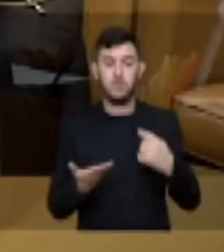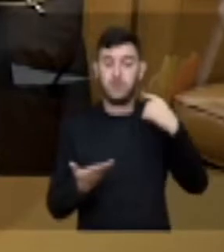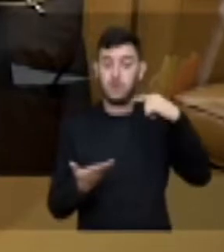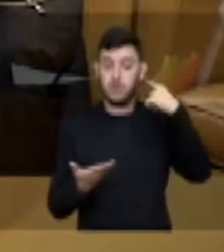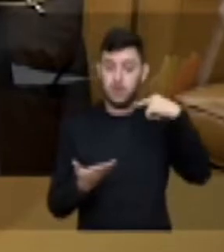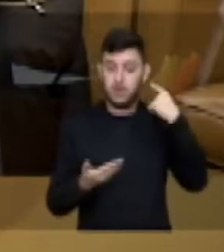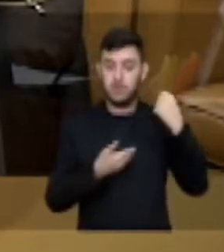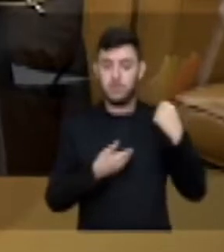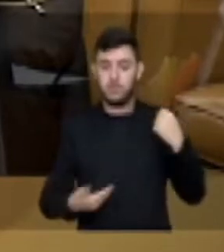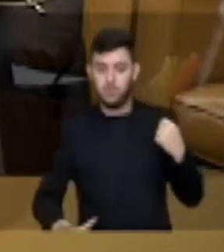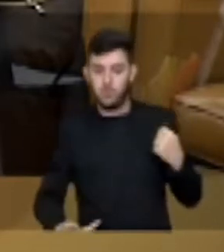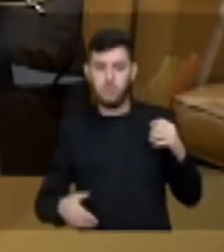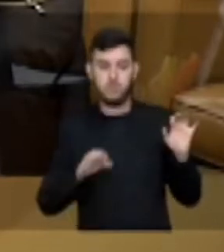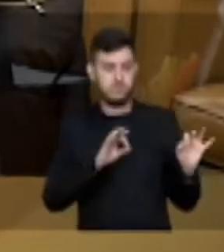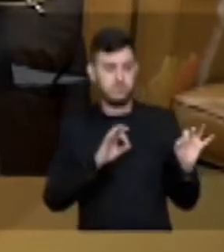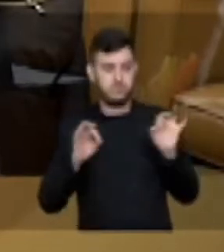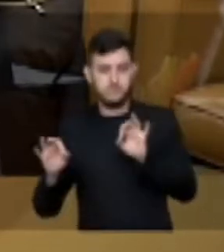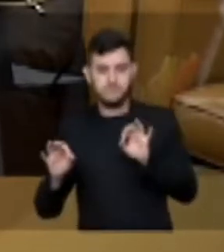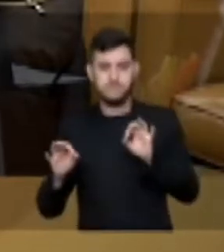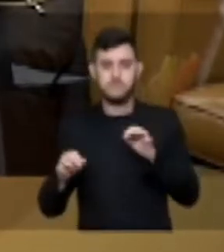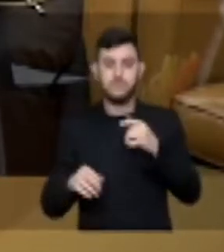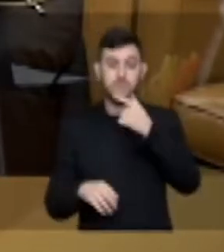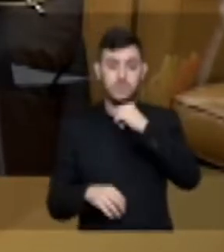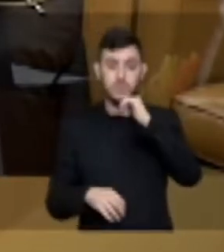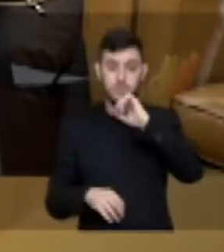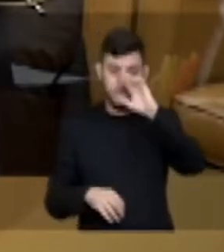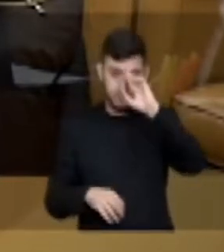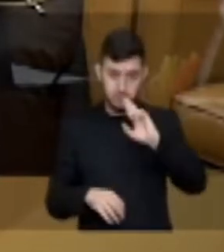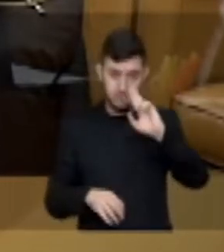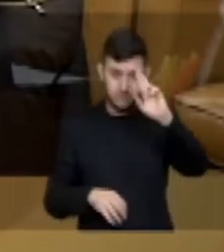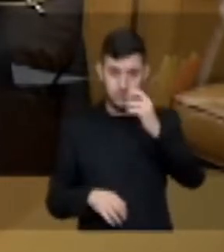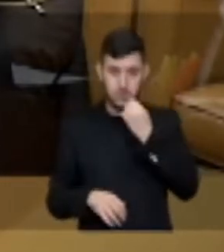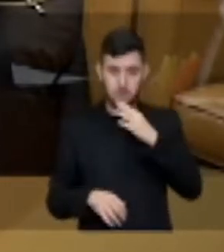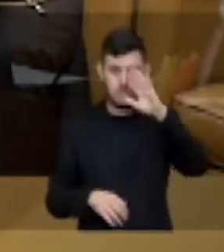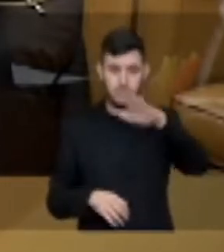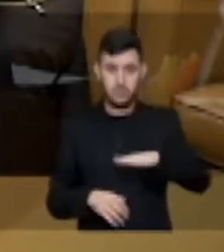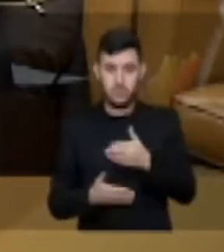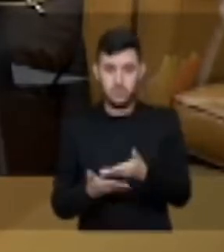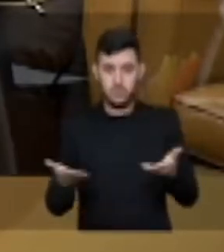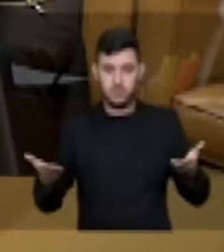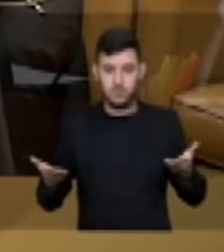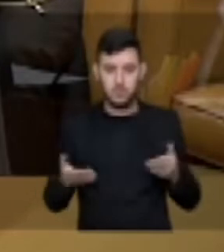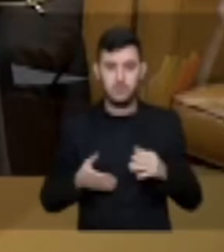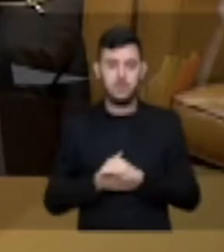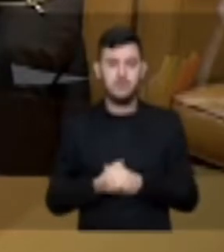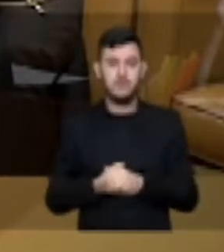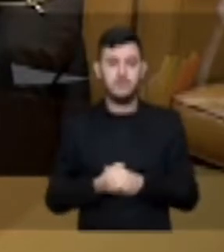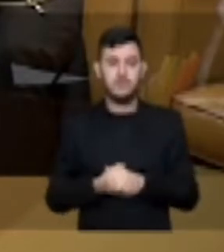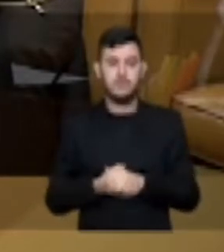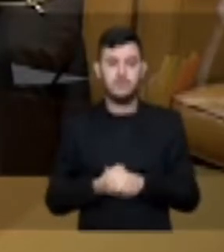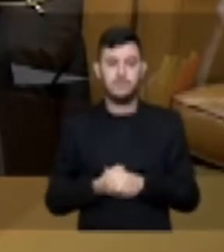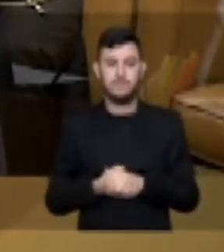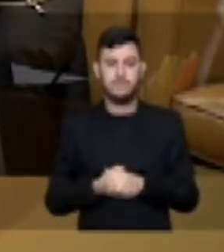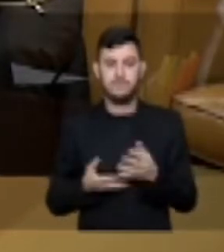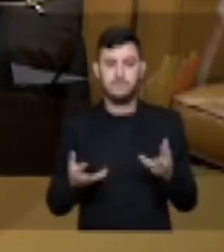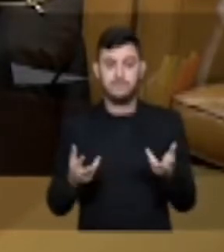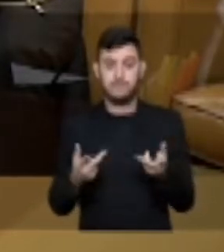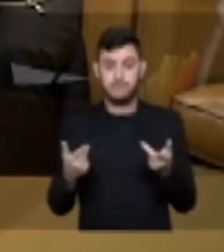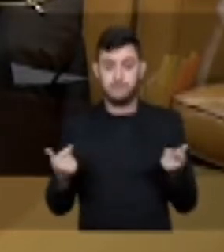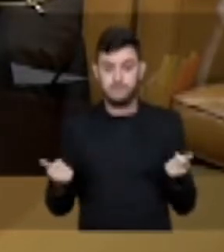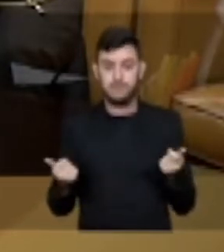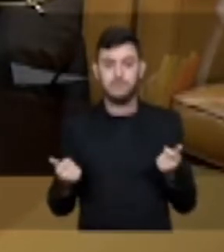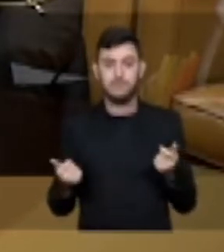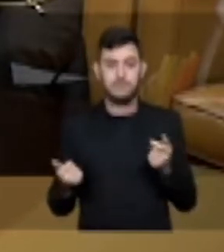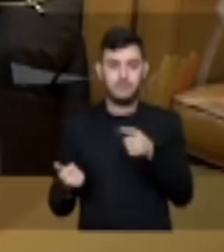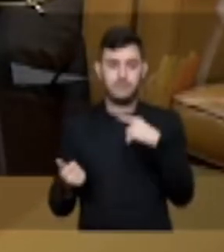estão nos acompanhando, senhoras, senhores, muito boa tarde a todos e a todas. Excelências, como já